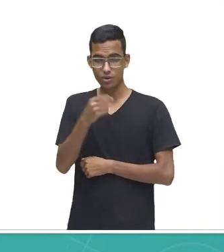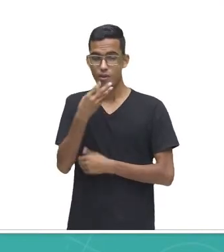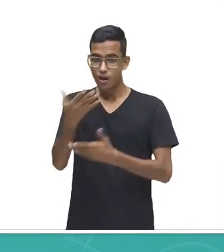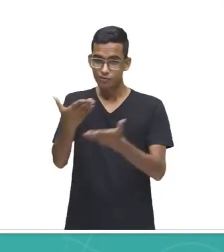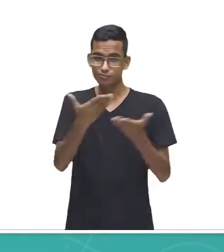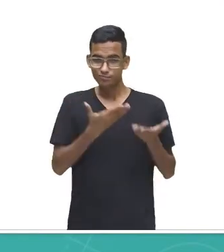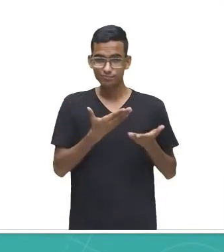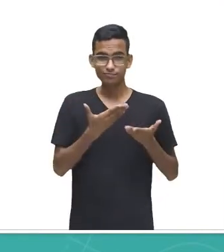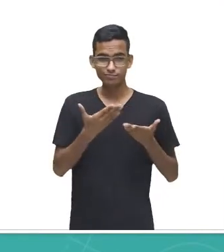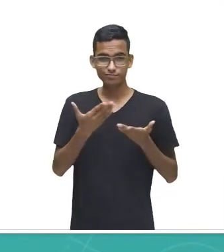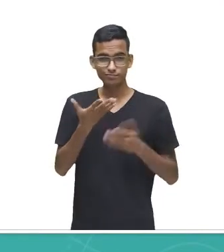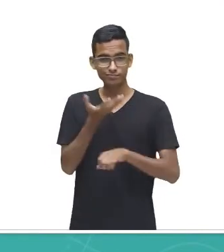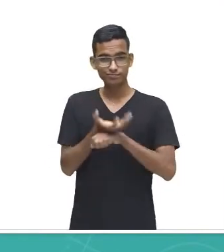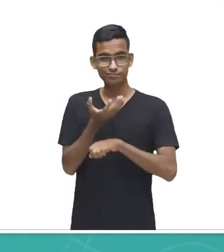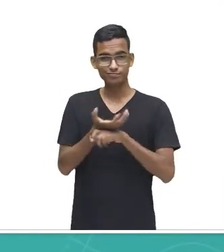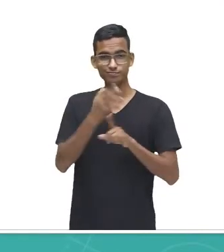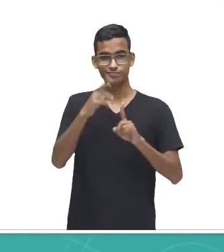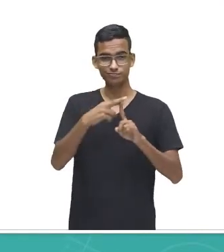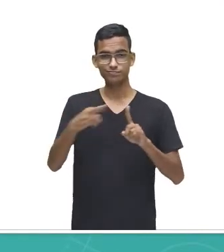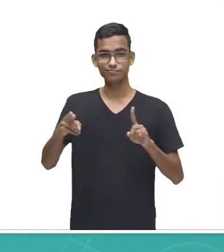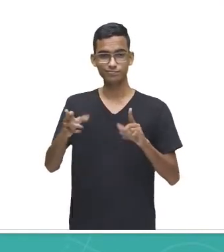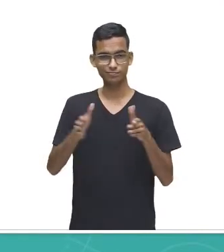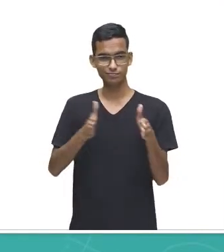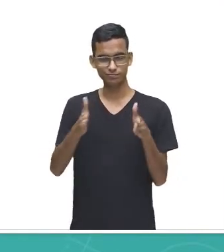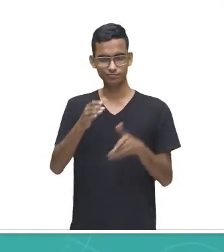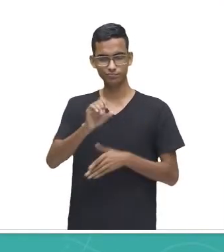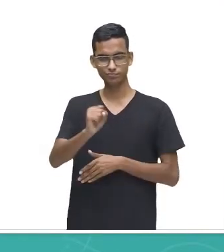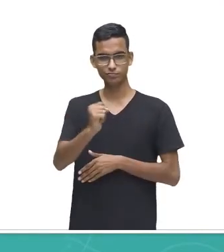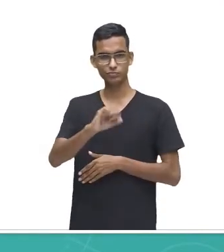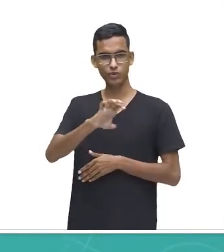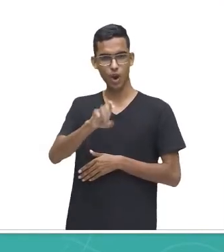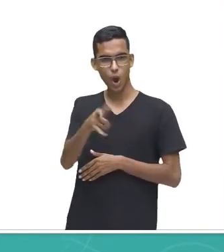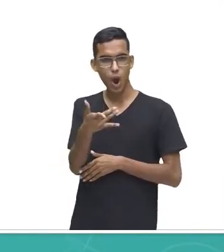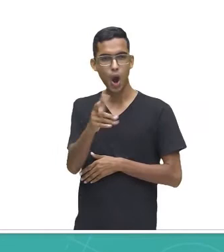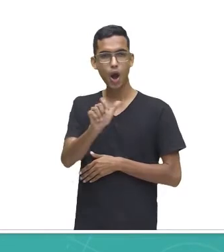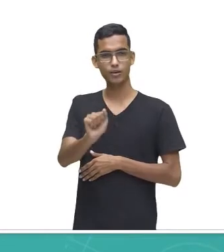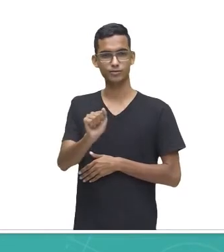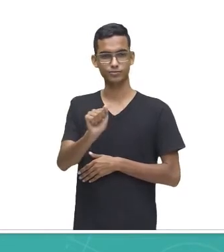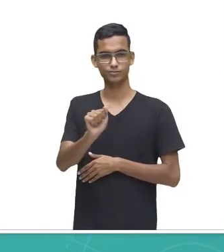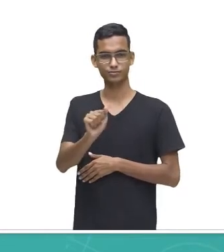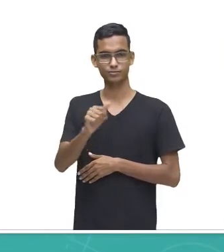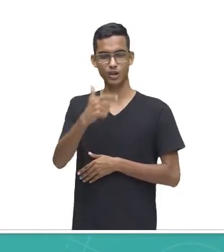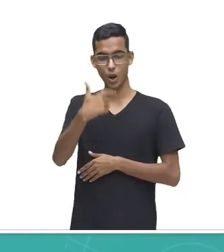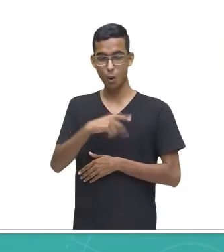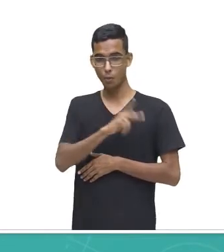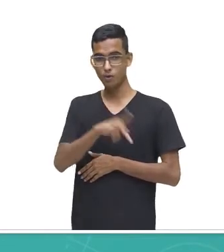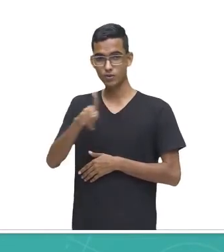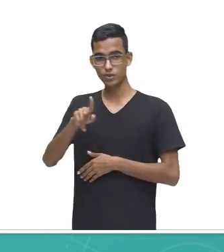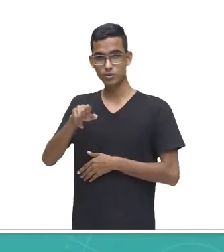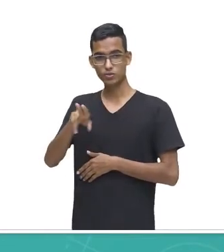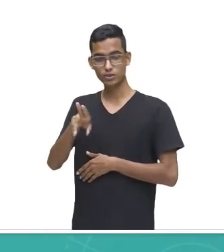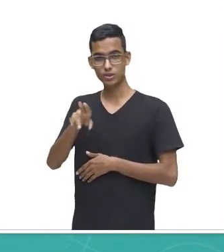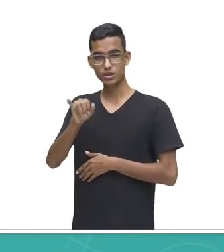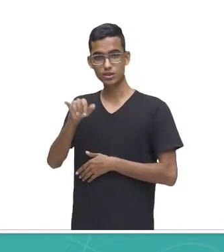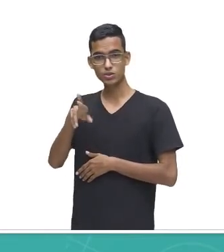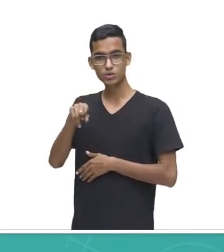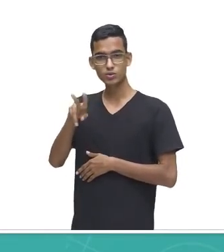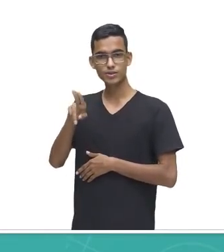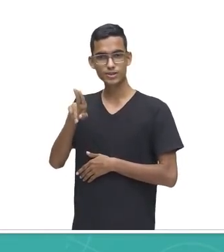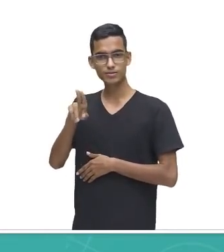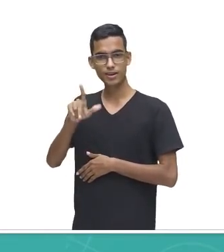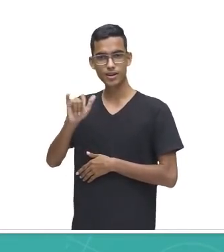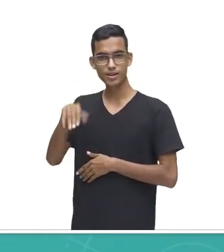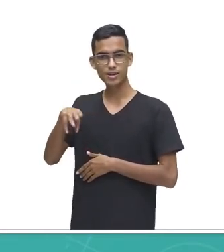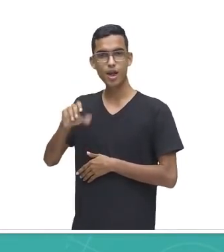ensino religioso, 8ª etapa do EJA. Né? Eu sou o professor Yuri Lima e estarei com você ao